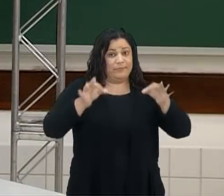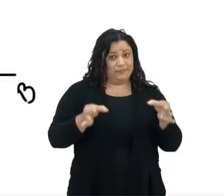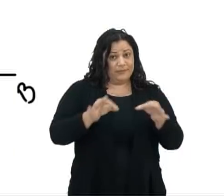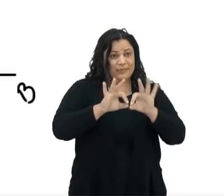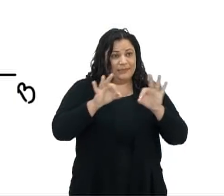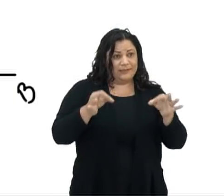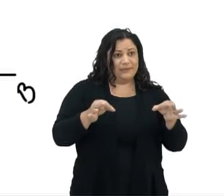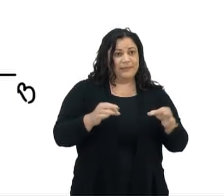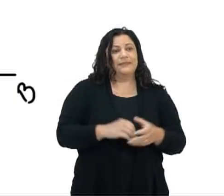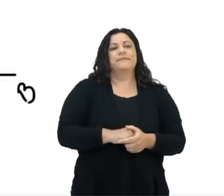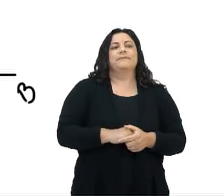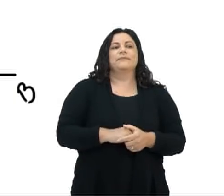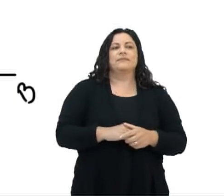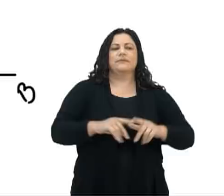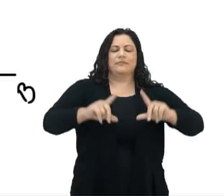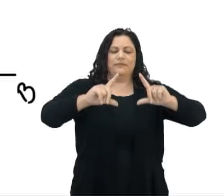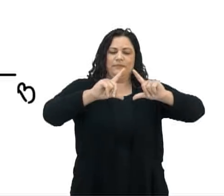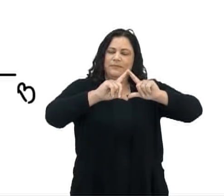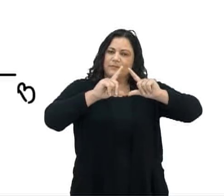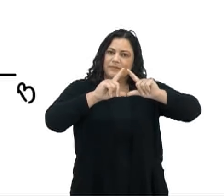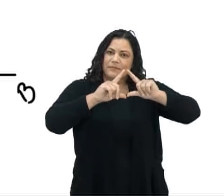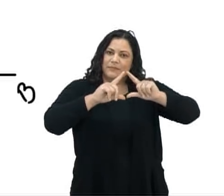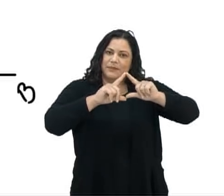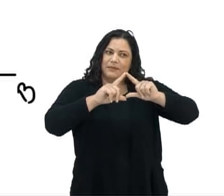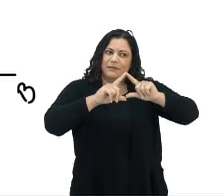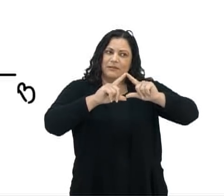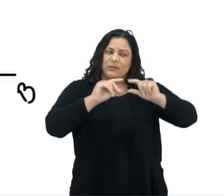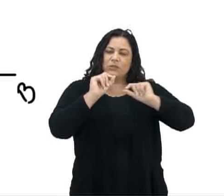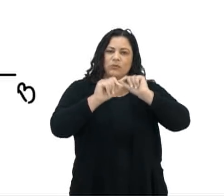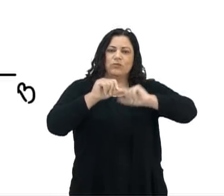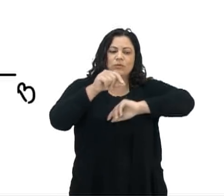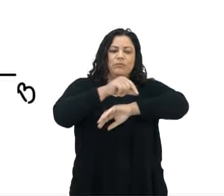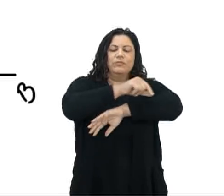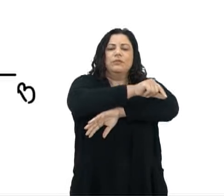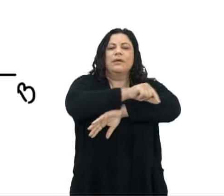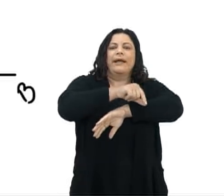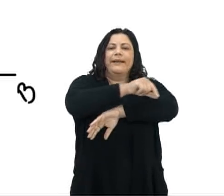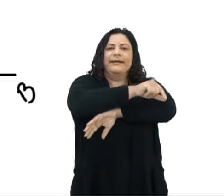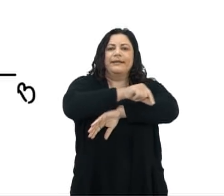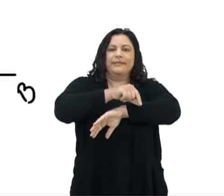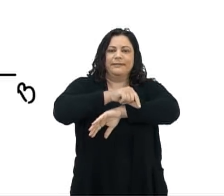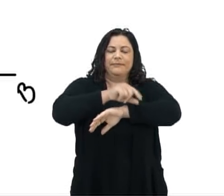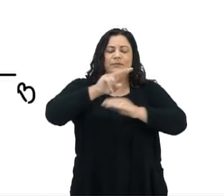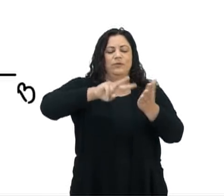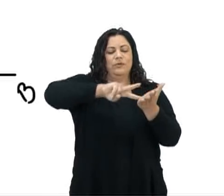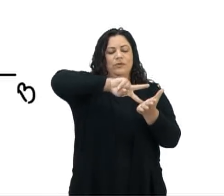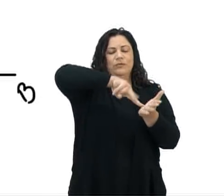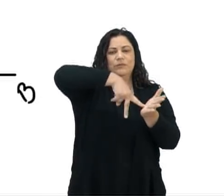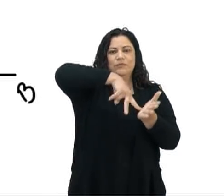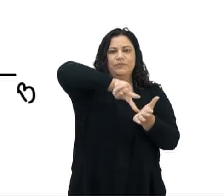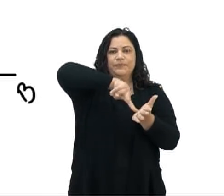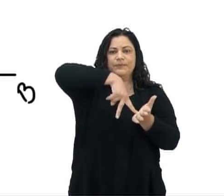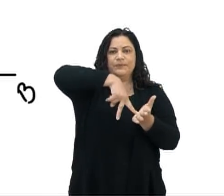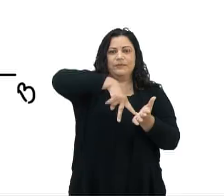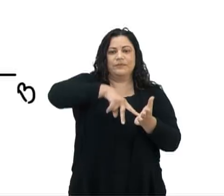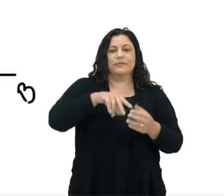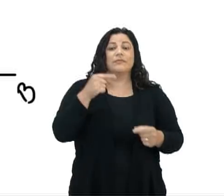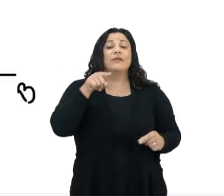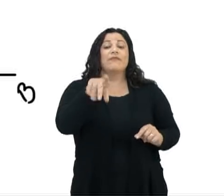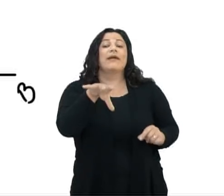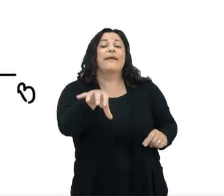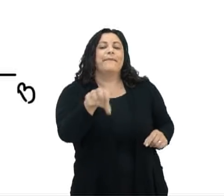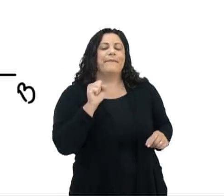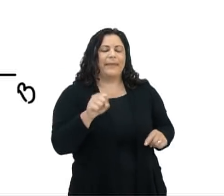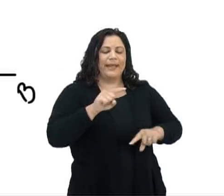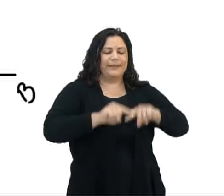triângulo equilátero, tá? Nós vamos fazer a construção usando compasso e usando régua, ok? Então, corre lá, pega